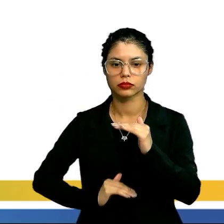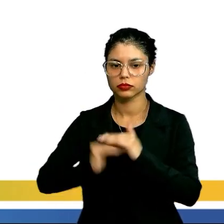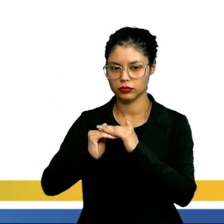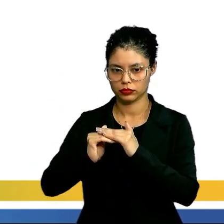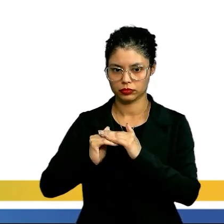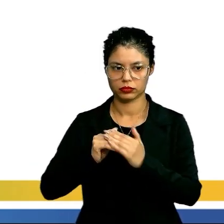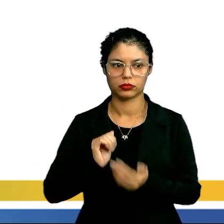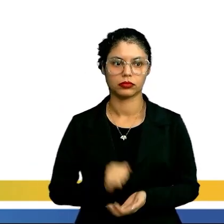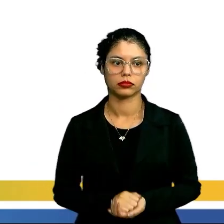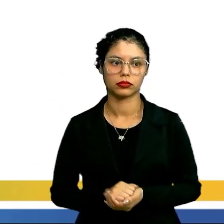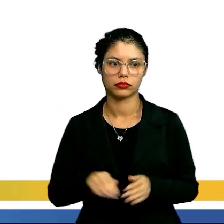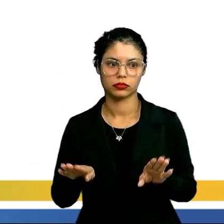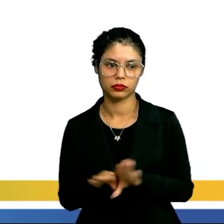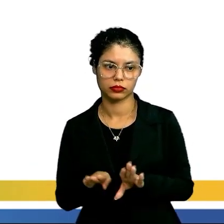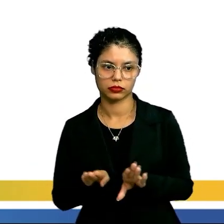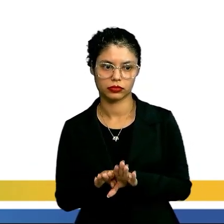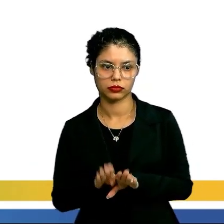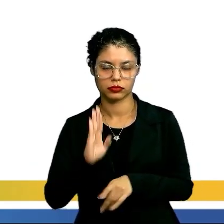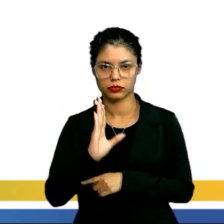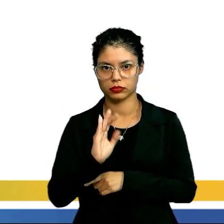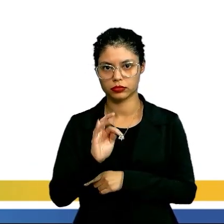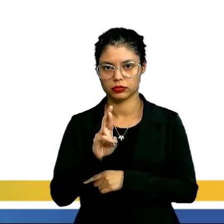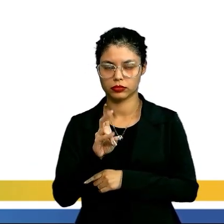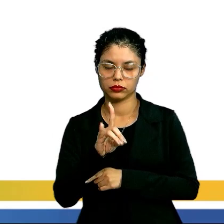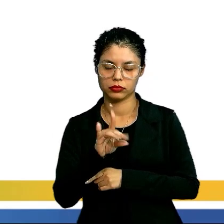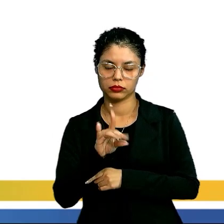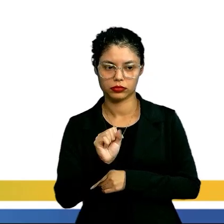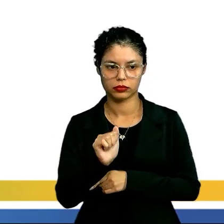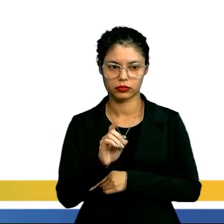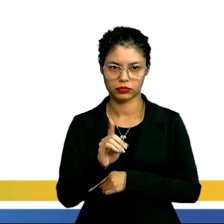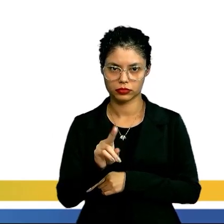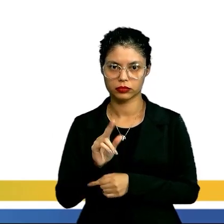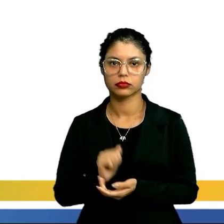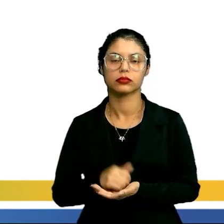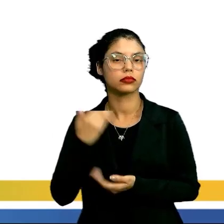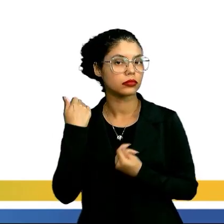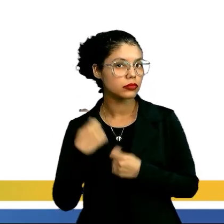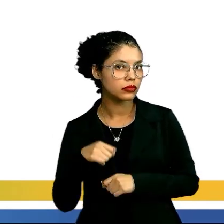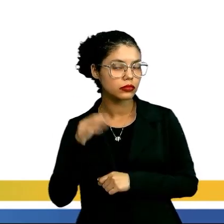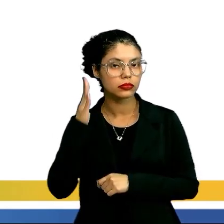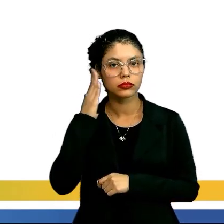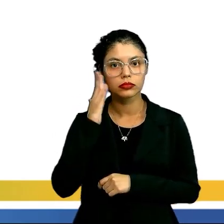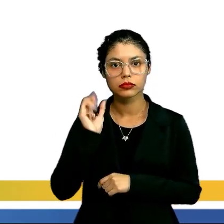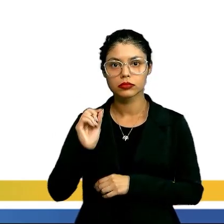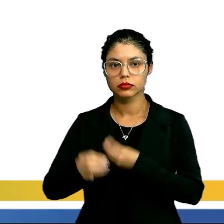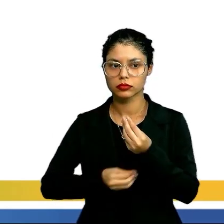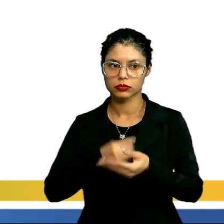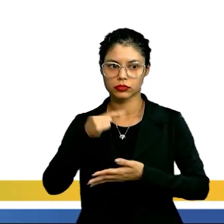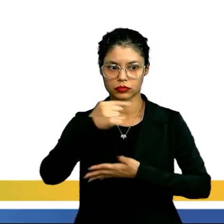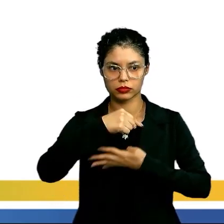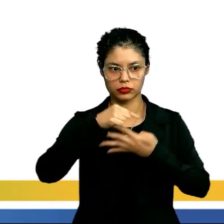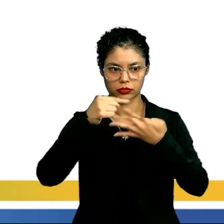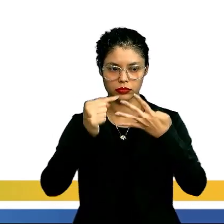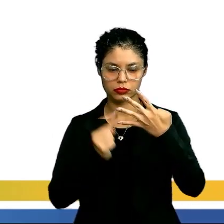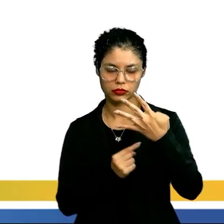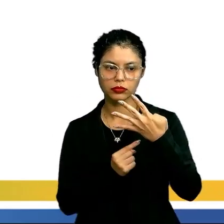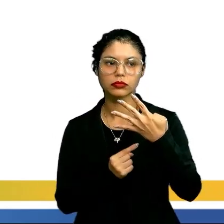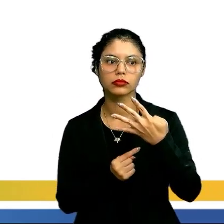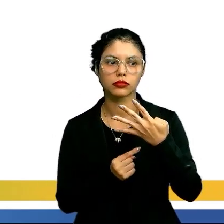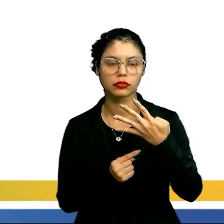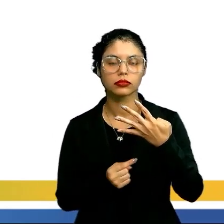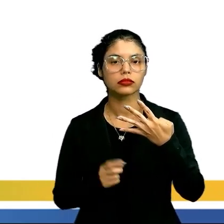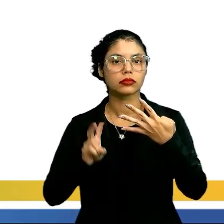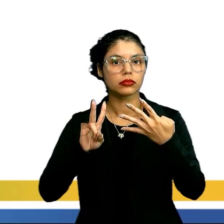pressão, temperatura e catalisador. Então nós precisamos entender como que esses fatores que estão aí na tela,